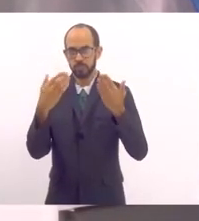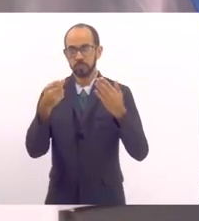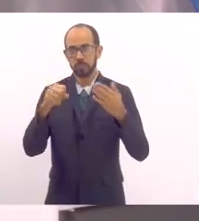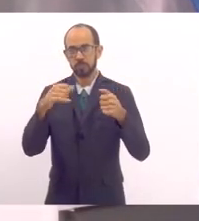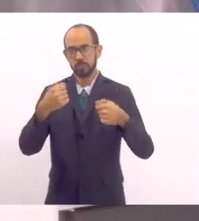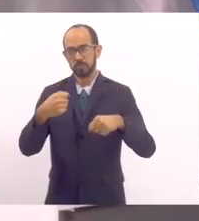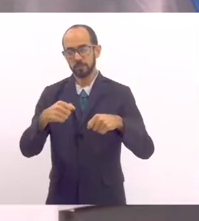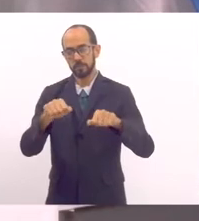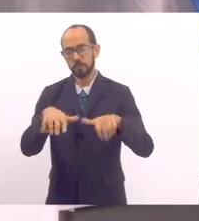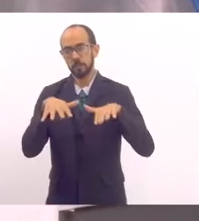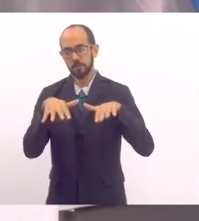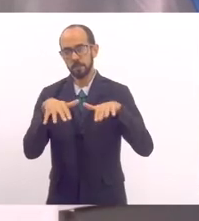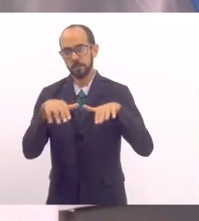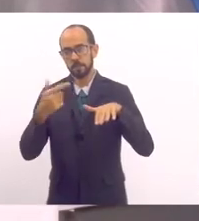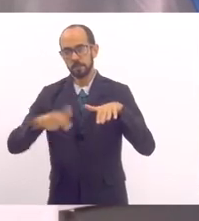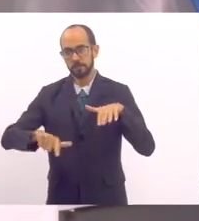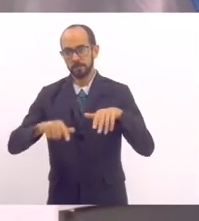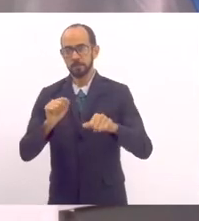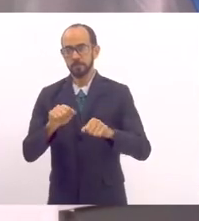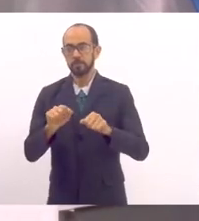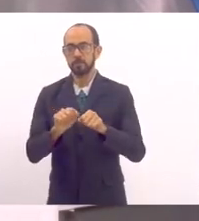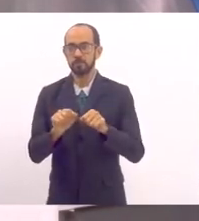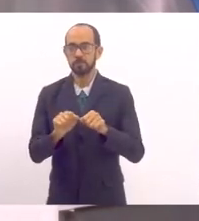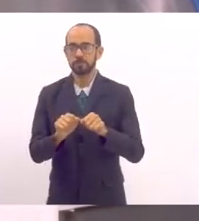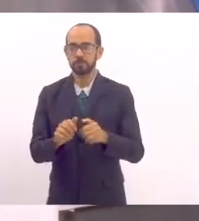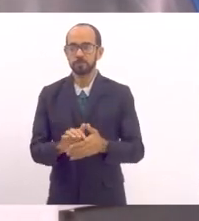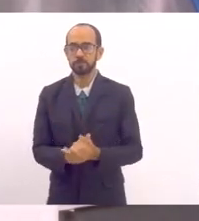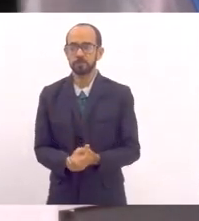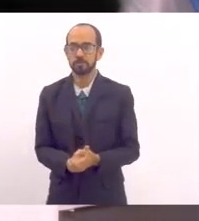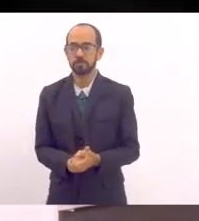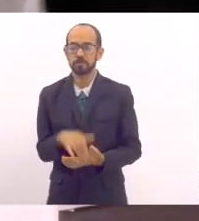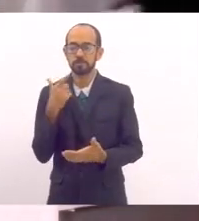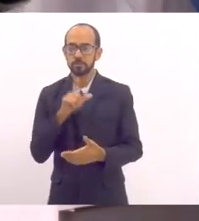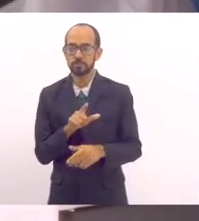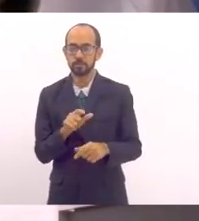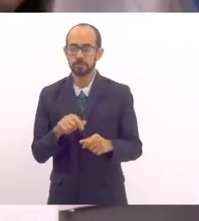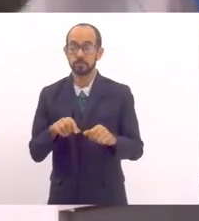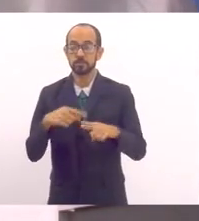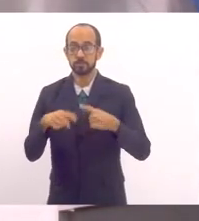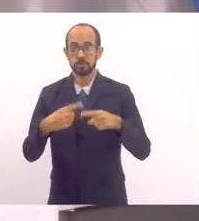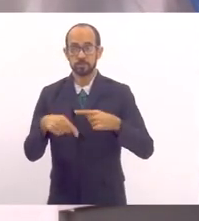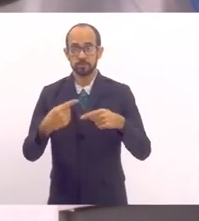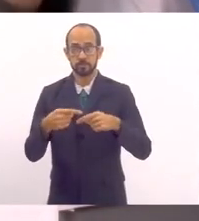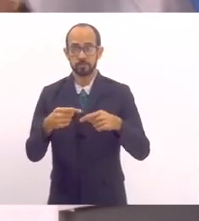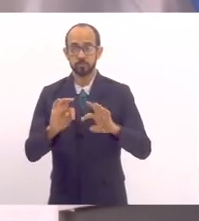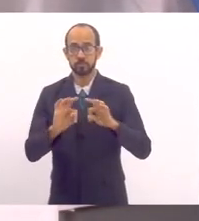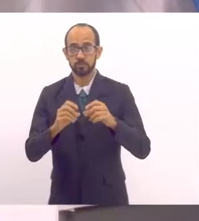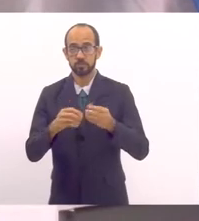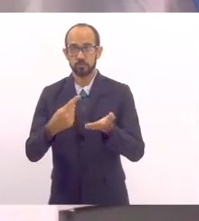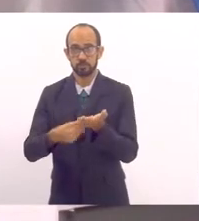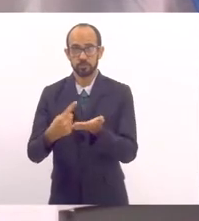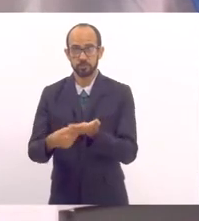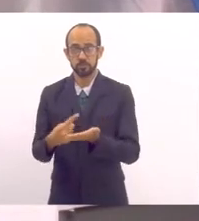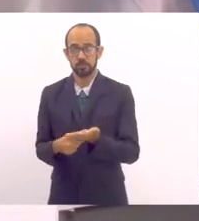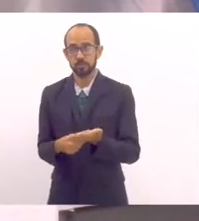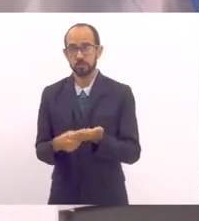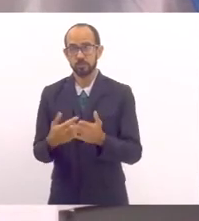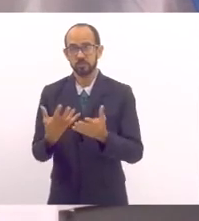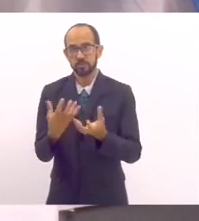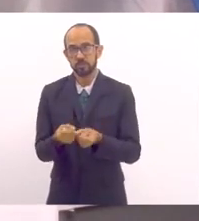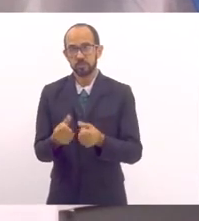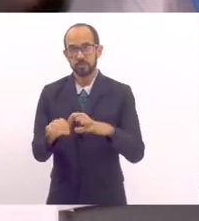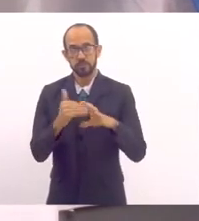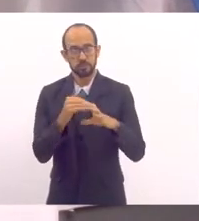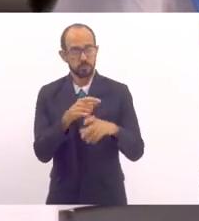outra audiência para que a gente possa... Para que a gente possa estar... Mas aí, já depois de comum acordo com o que eu recebi no e-mail, tanto